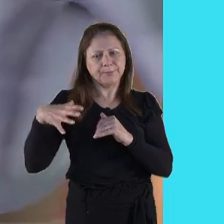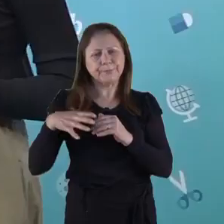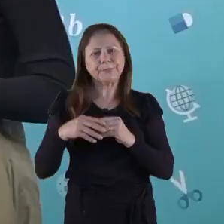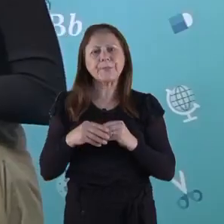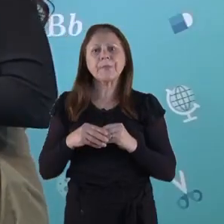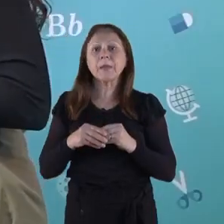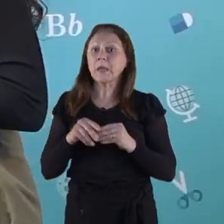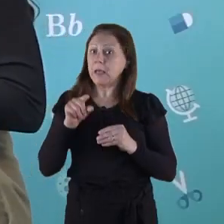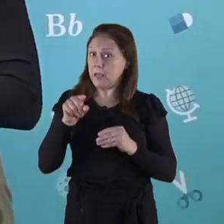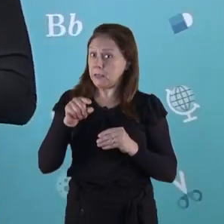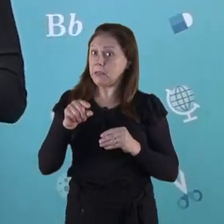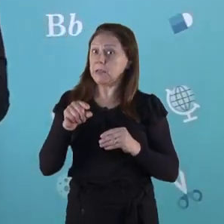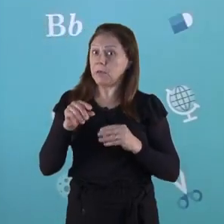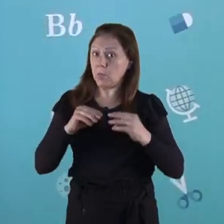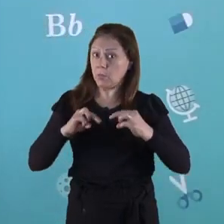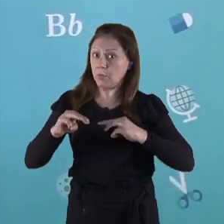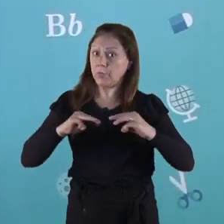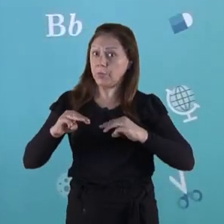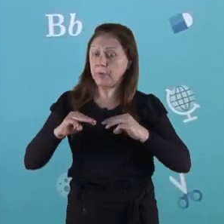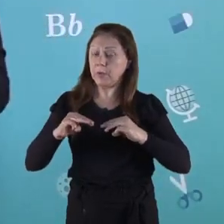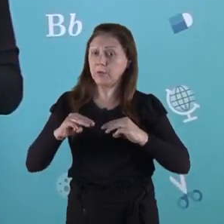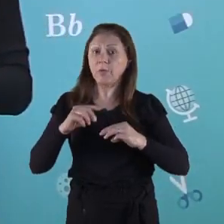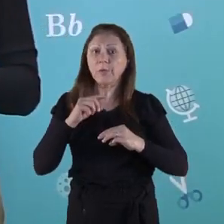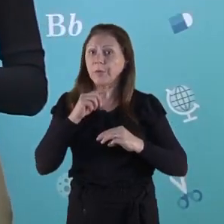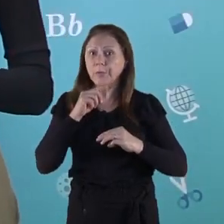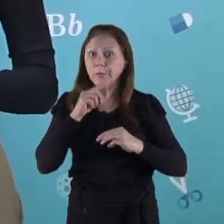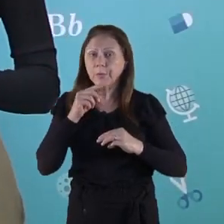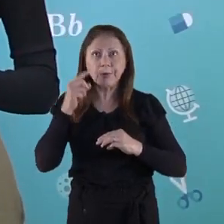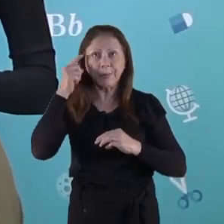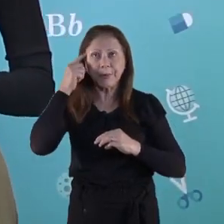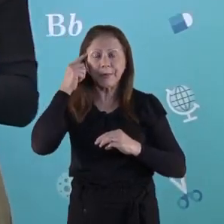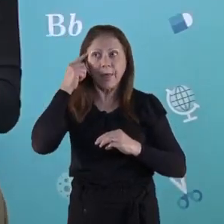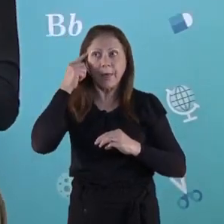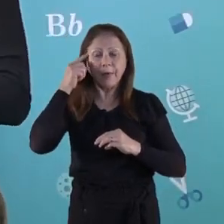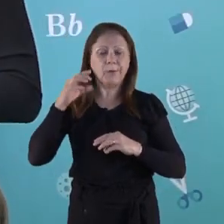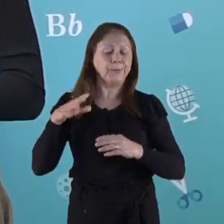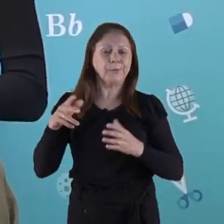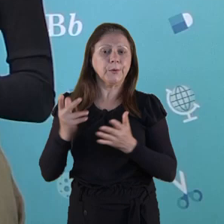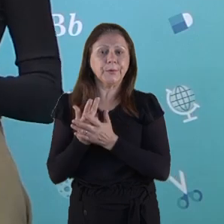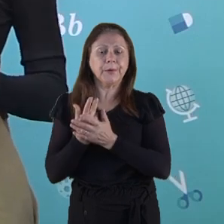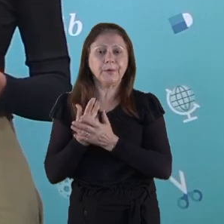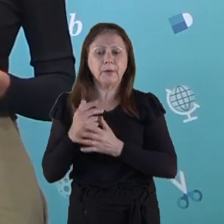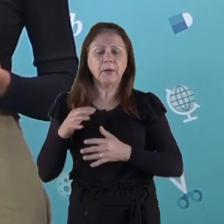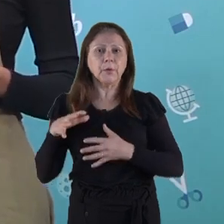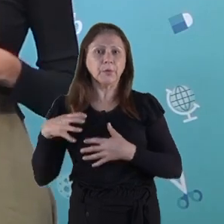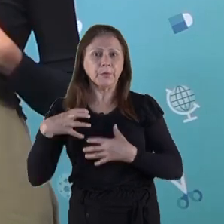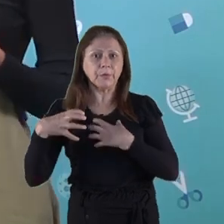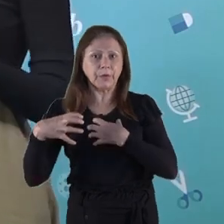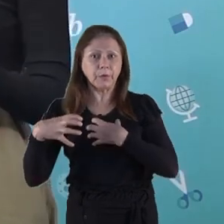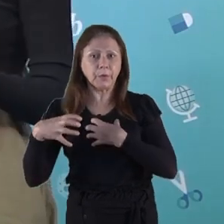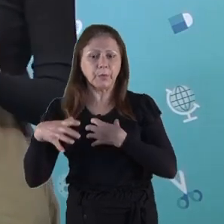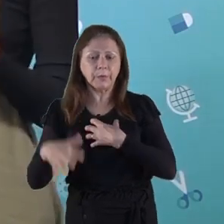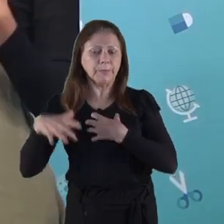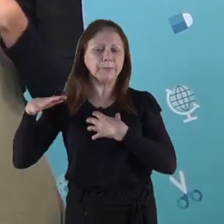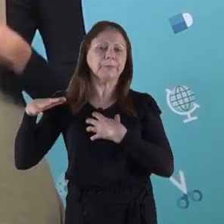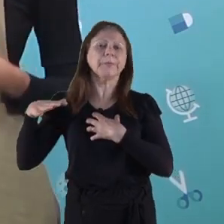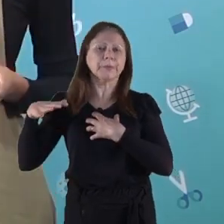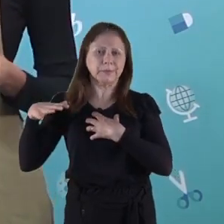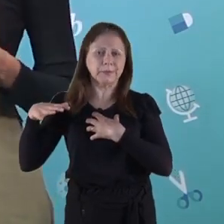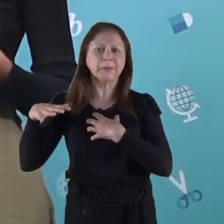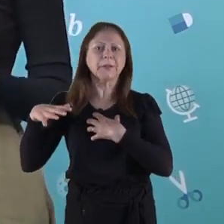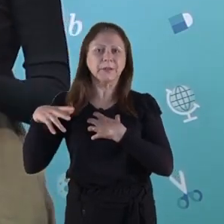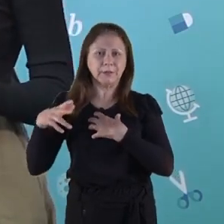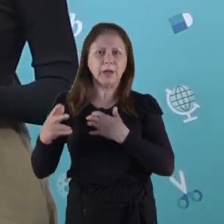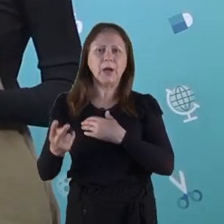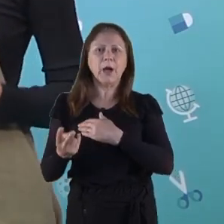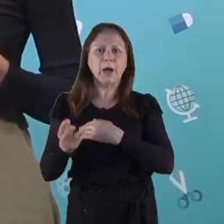panela. Então, esse movimento, ele é involuntário, a gente não pensa nisso, isso só acontece ao arco reflexo. Isso acontece para proteger a